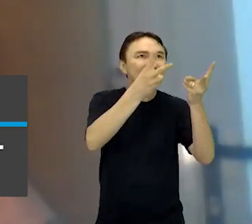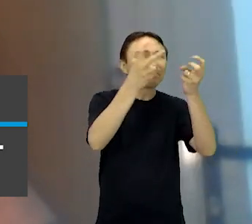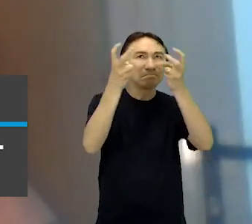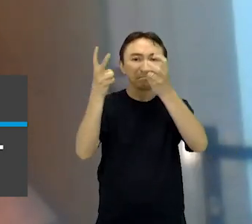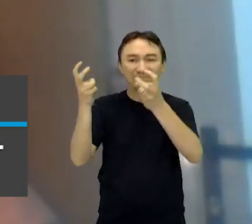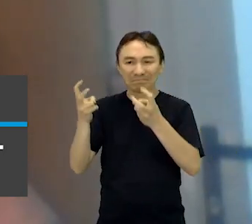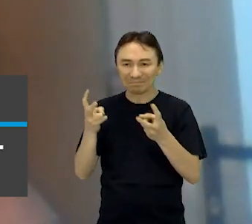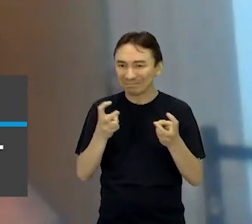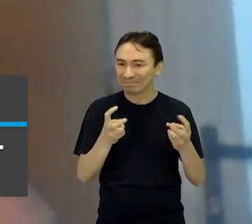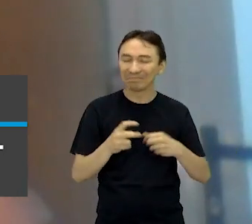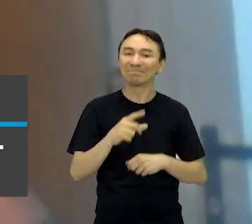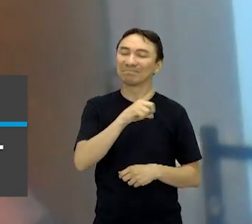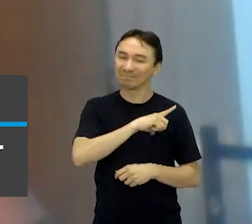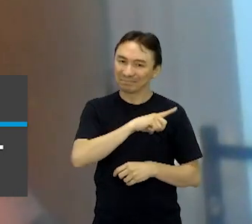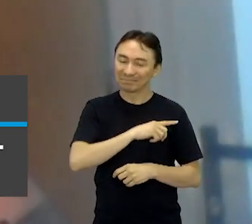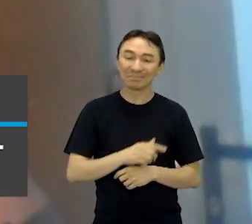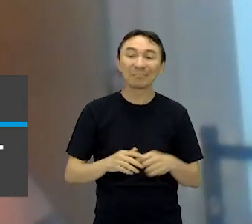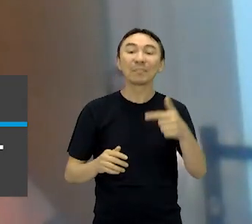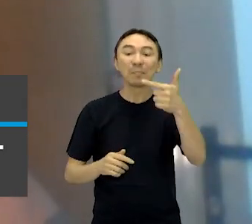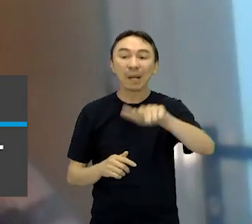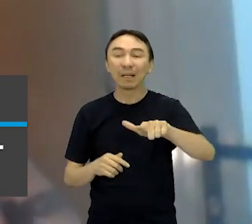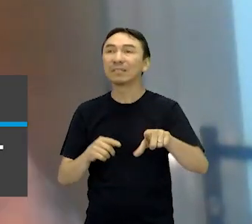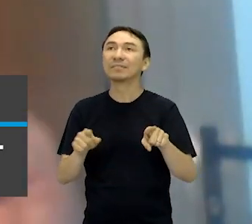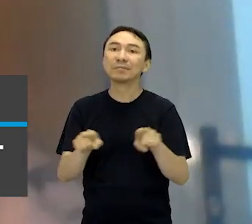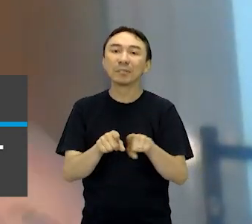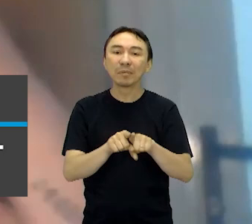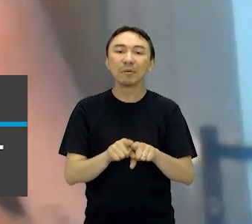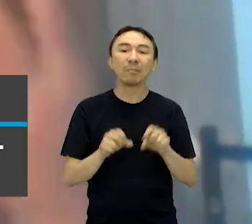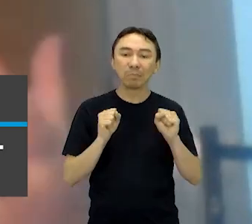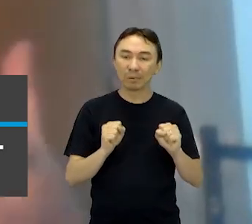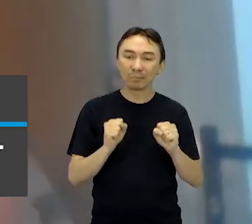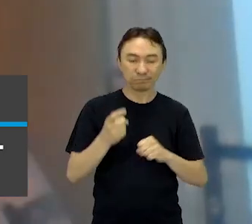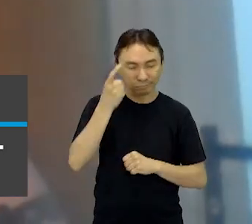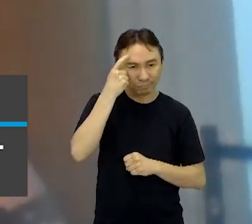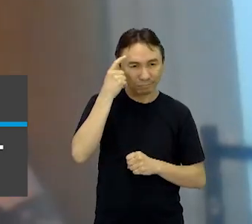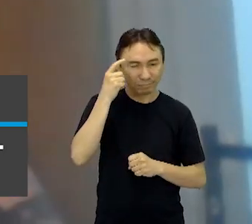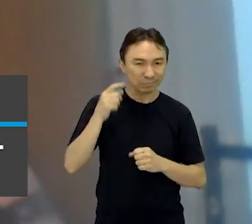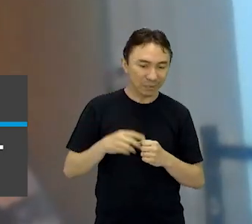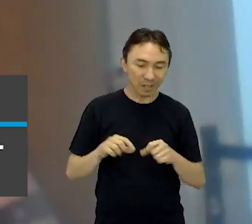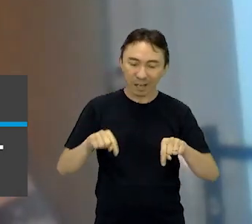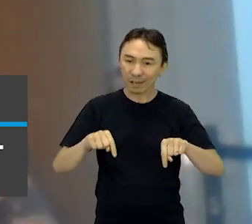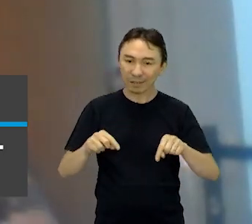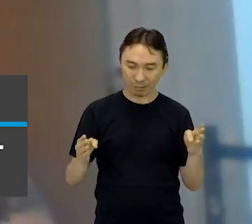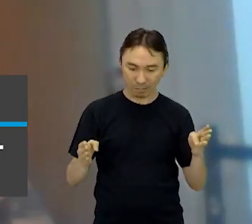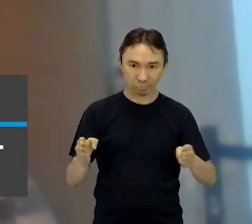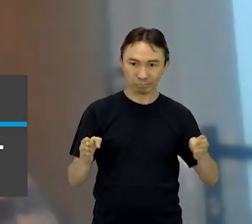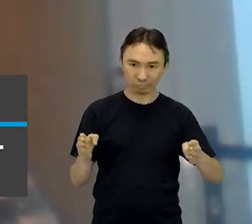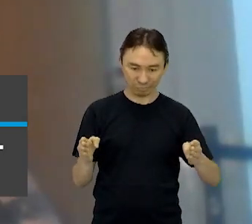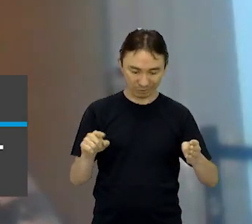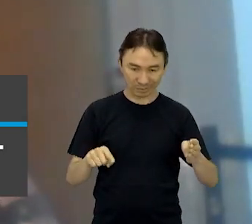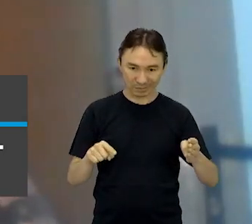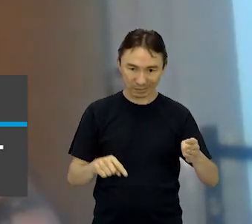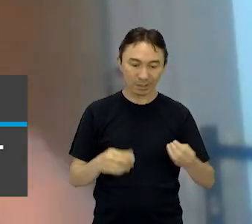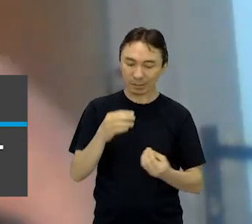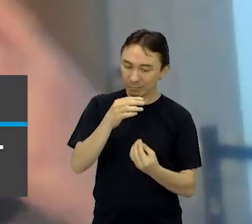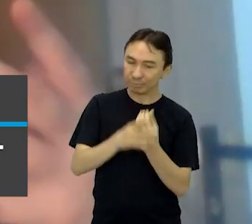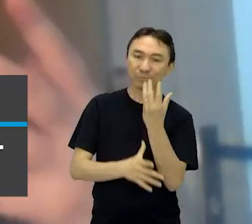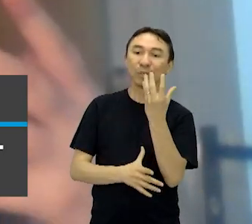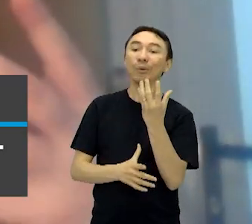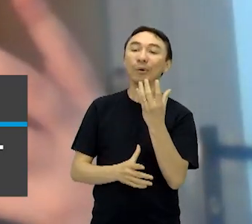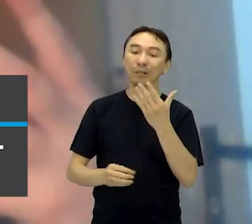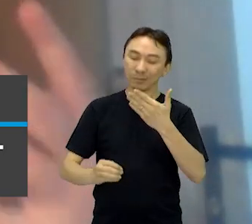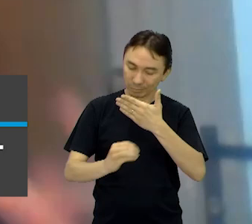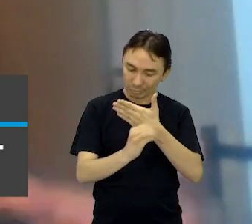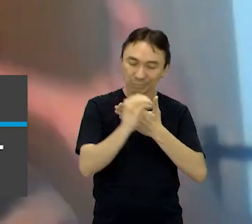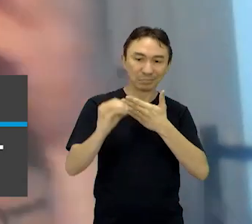entre essas coisas também que vocês trouxeram, a gente pode pensar no surgimento do centro de mídias, né? Que surge nesse contexto do